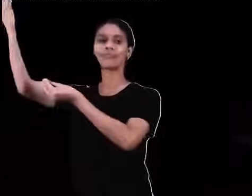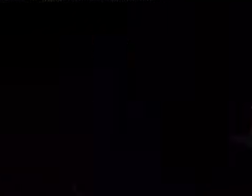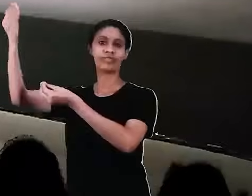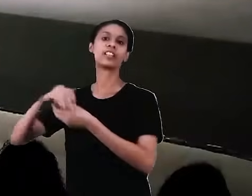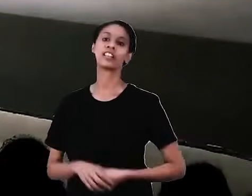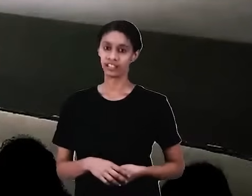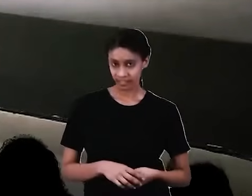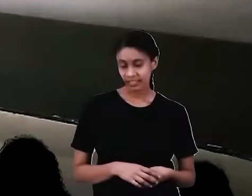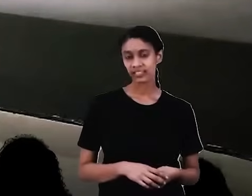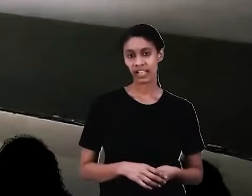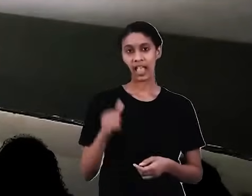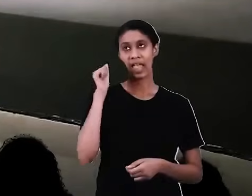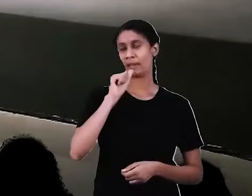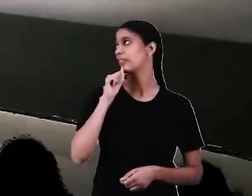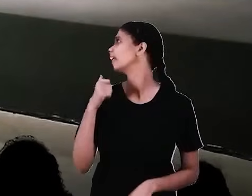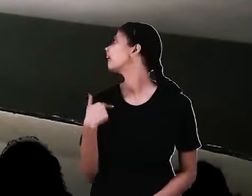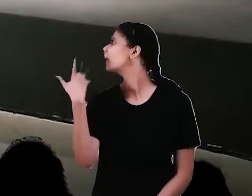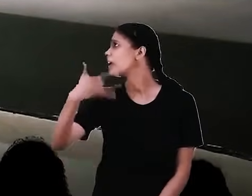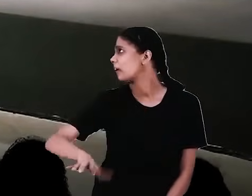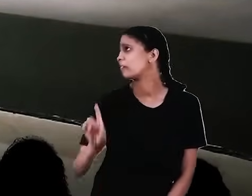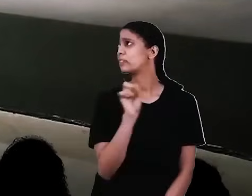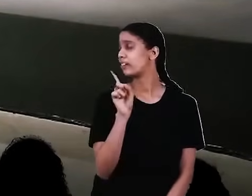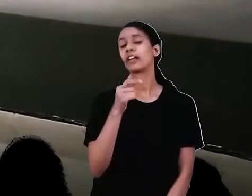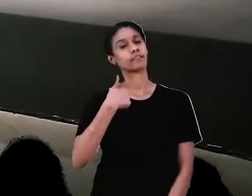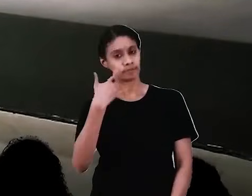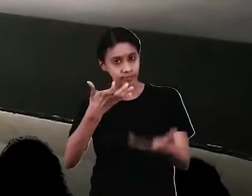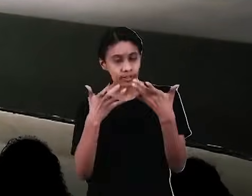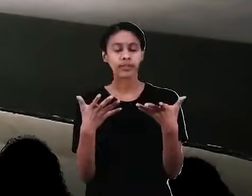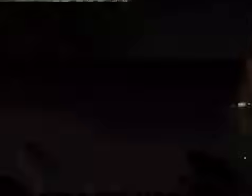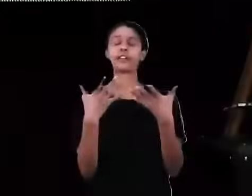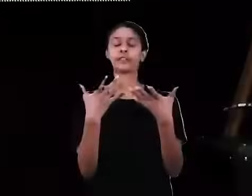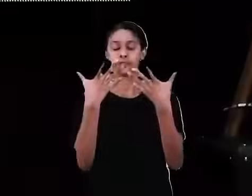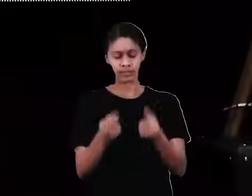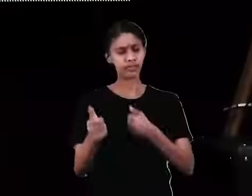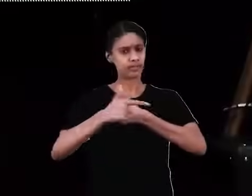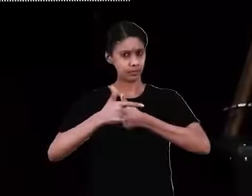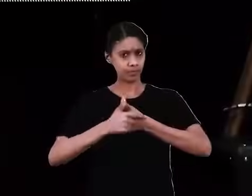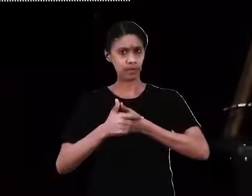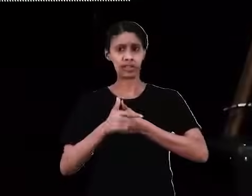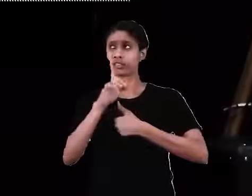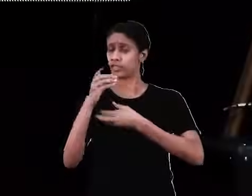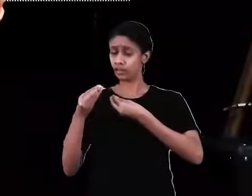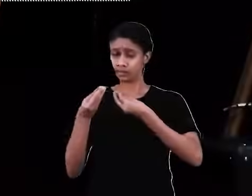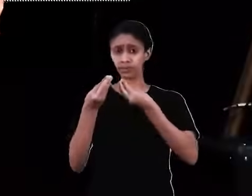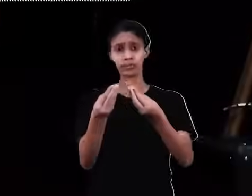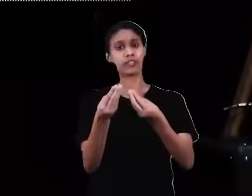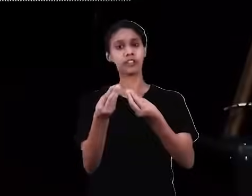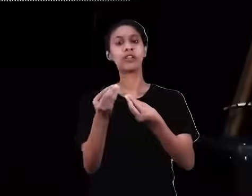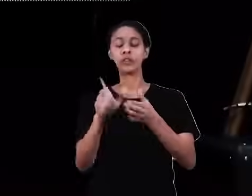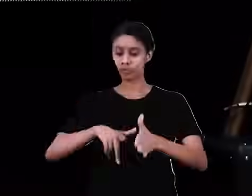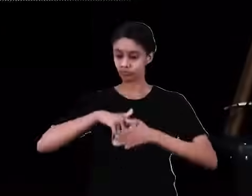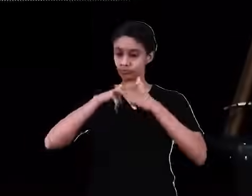O problema é que tem muita mulher, ai, eu não quero, ai. Eu não, minha filha, eu assumo o meu papel. Se Deus me deu esse talento, eu vou lá na frente, eu monto num jegue e subo e